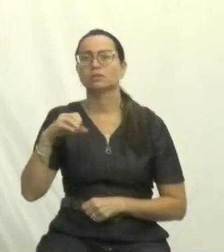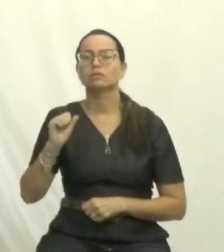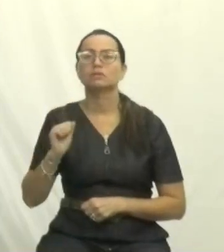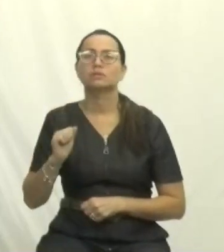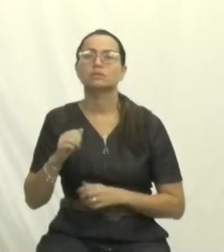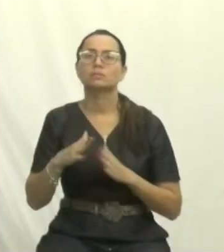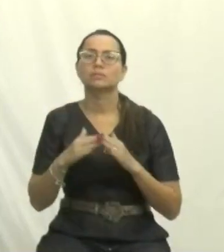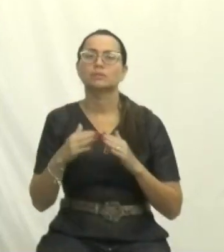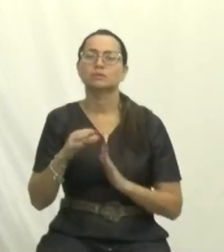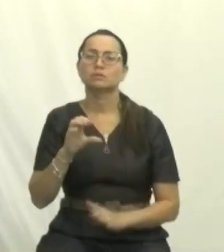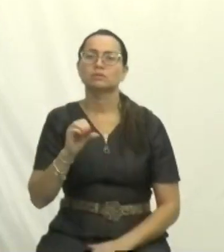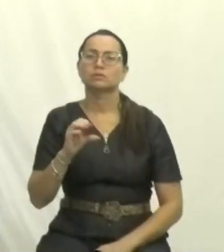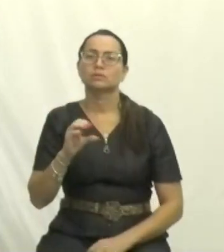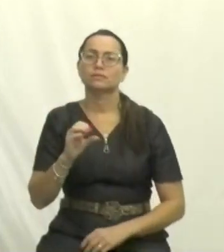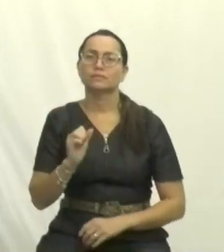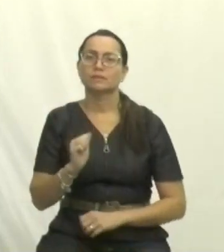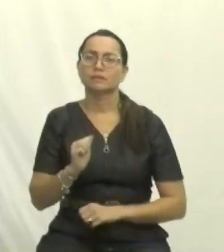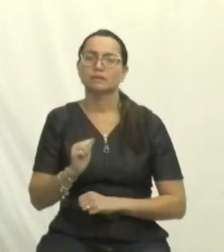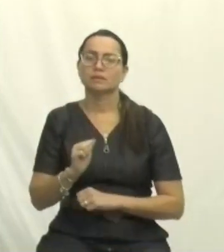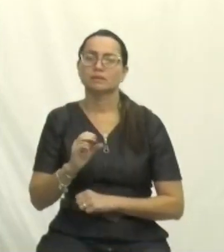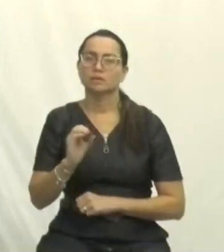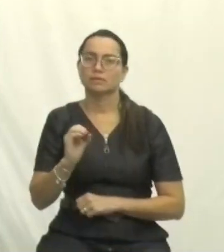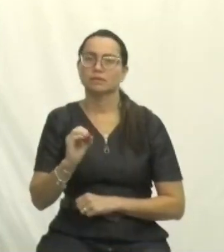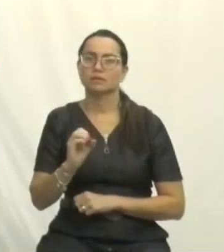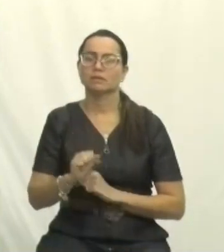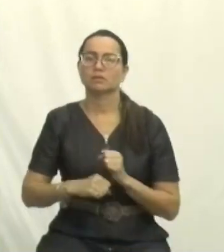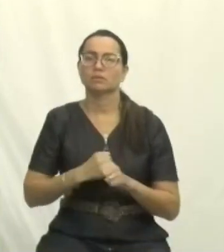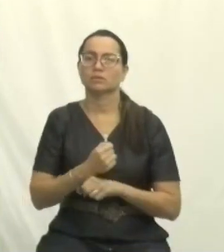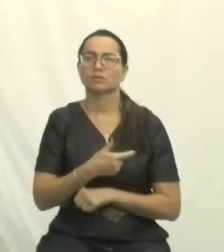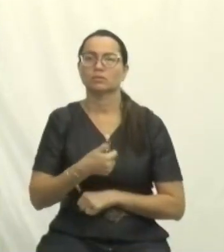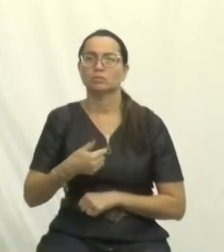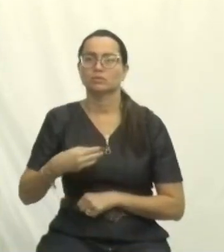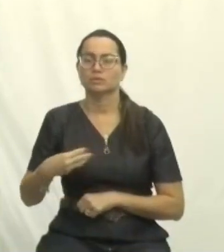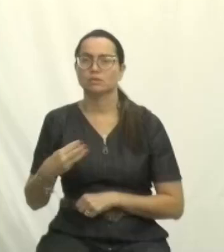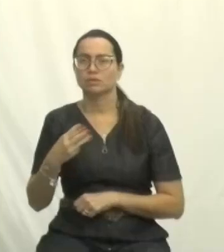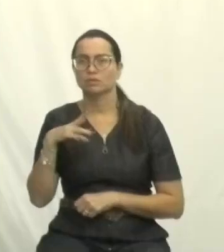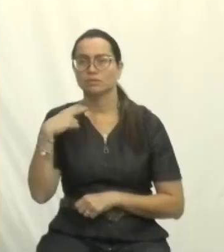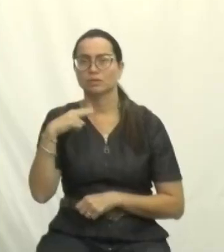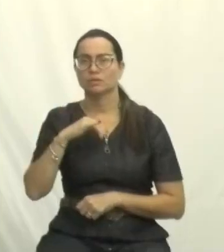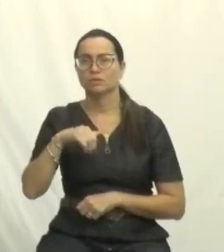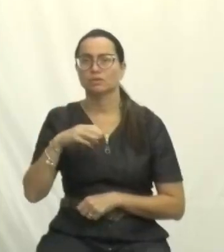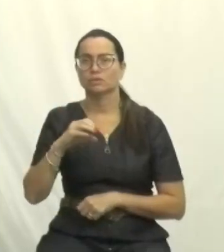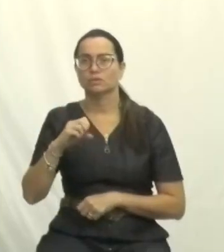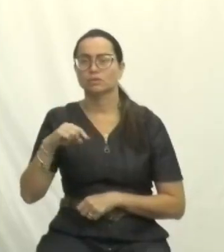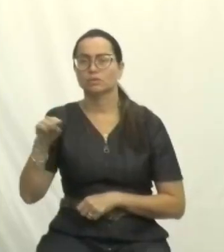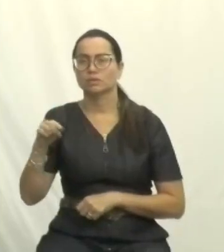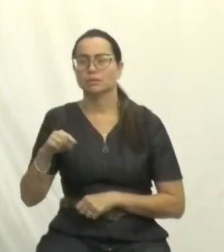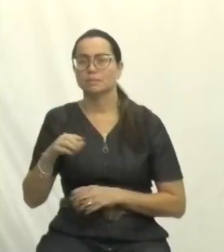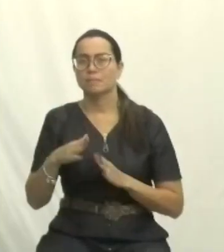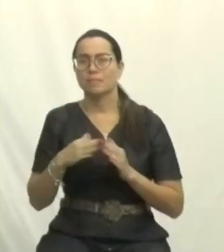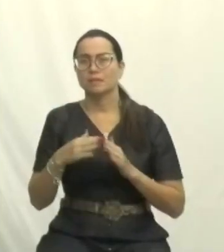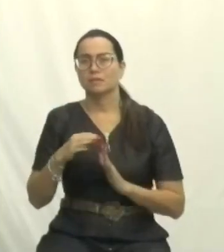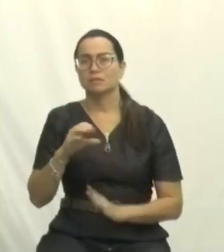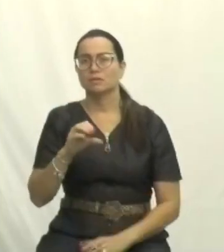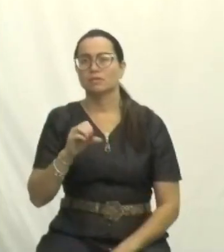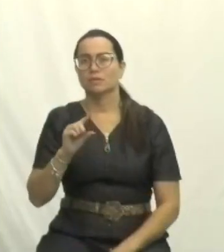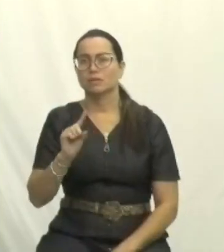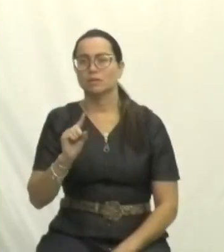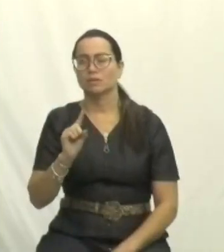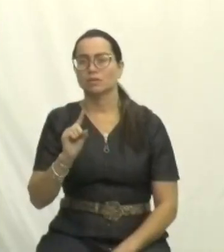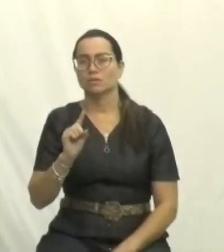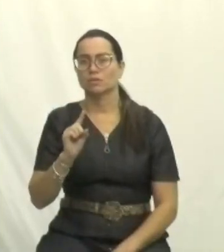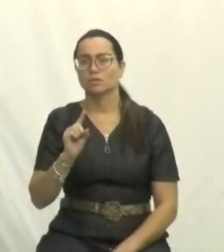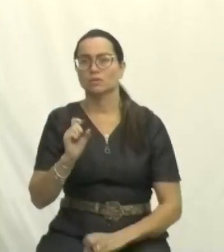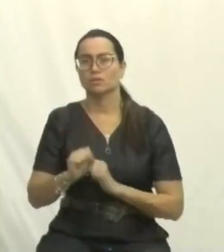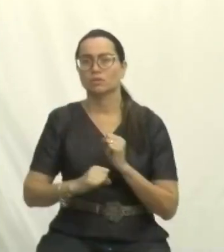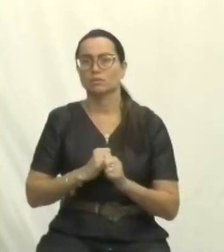número 90/2023, de autoria do vereador José Paulo Ferrarese. Requerimento número 91/2023,